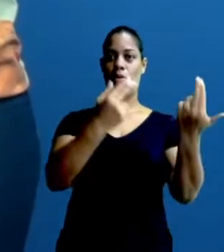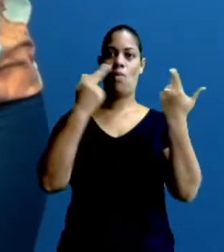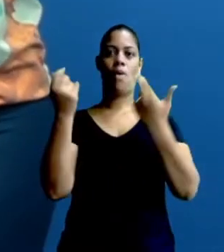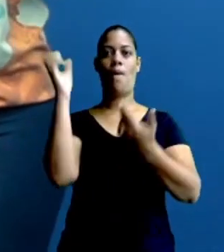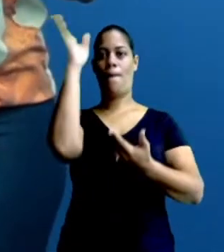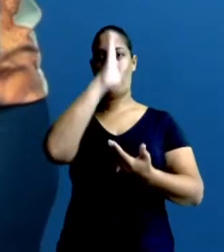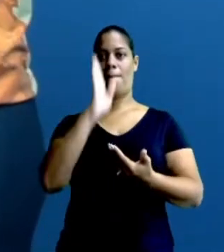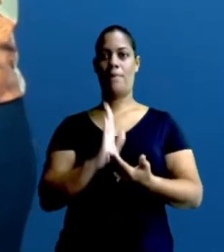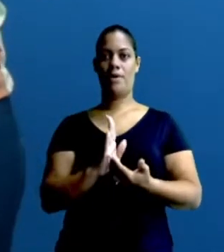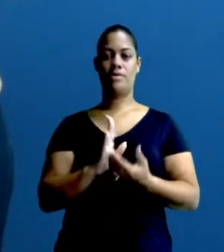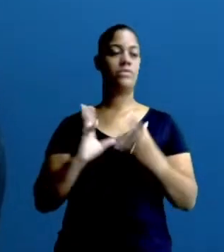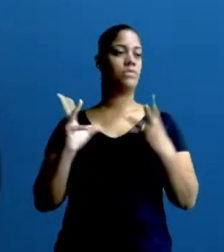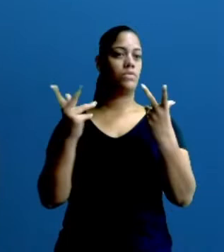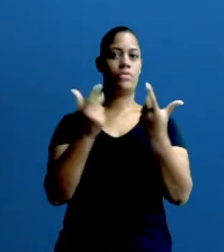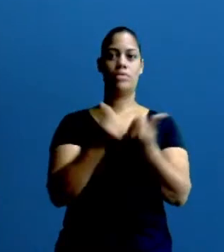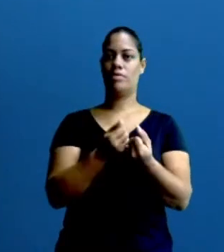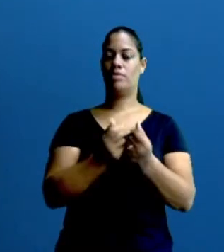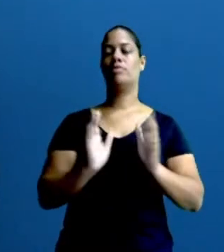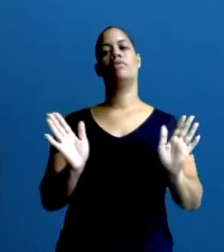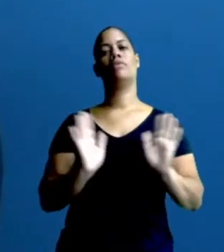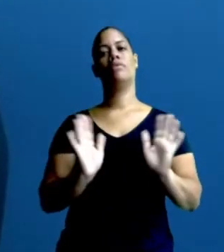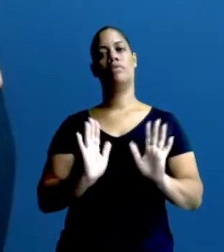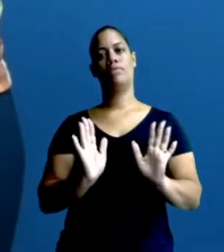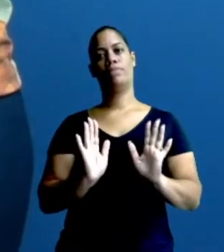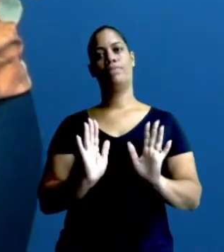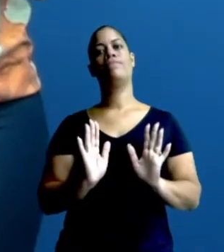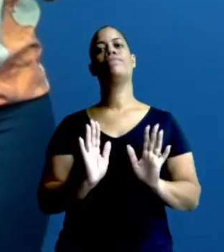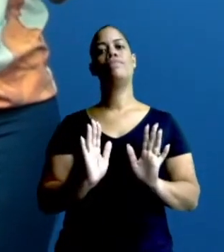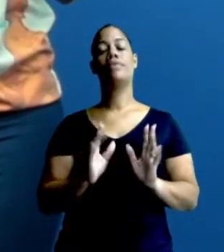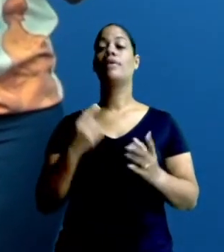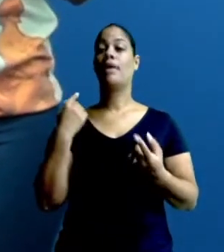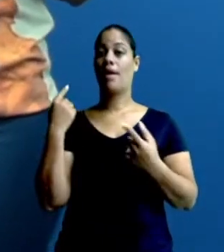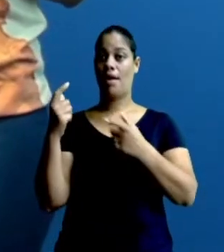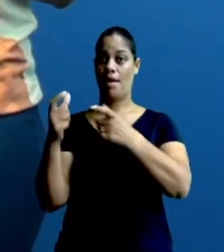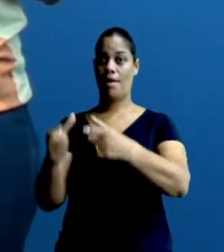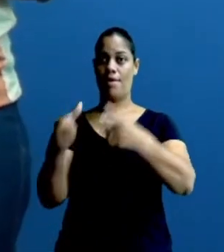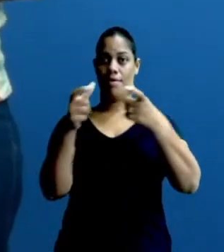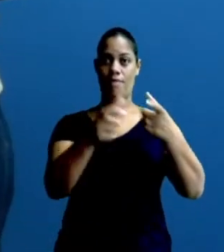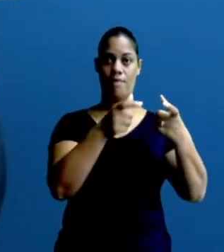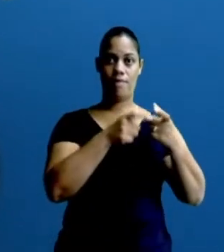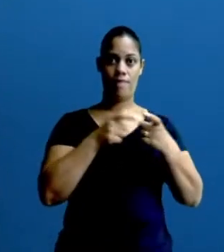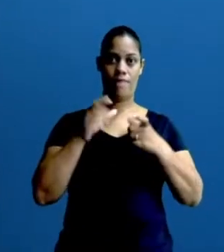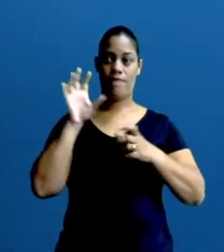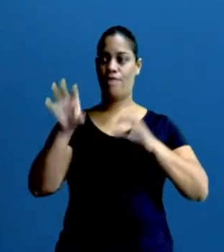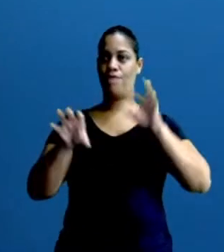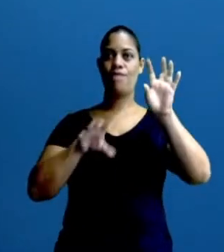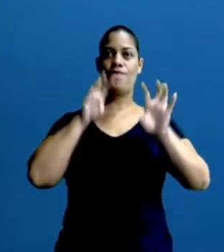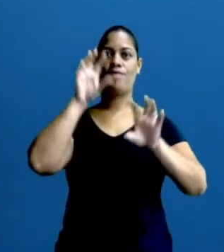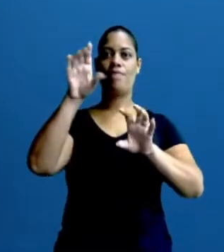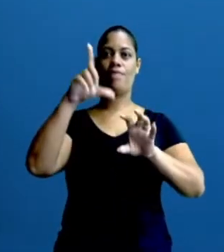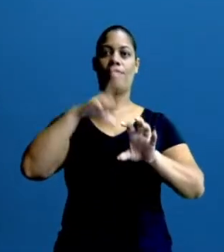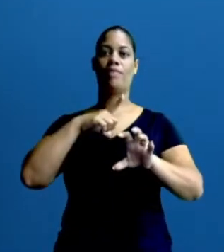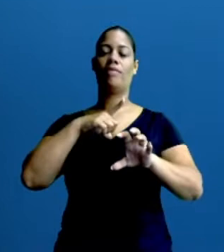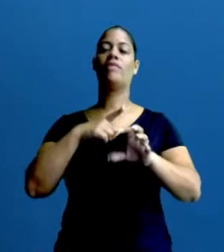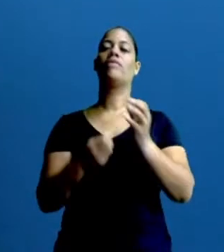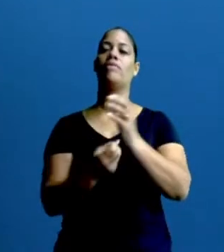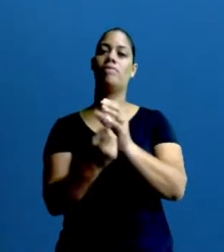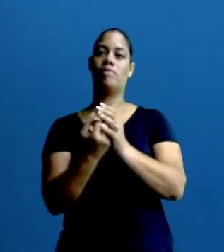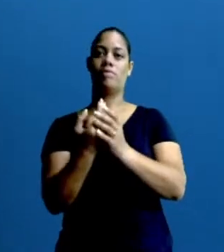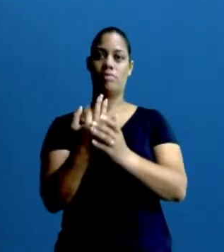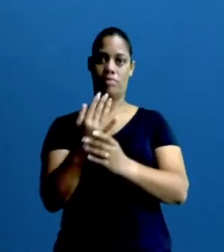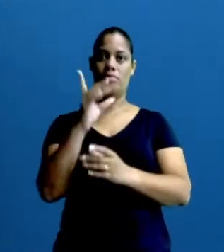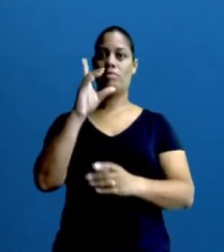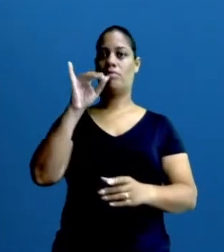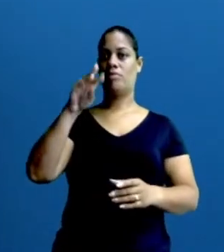seja igual para todo mundo. Não. Cada partezinha do Brasil vai ter a sua vegetação e o seu